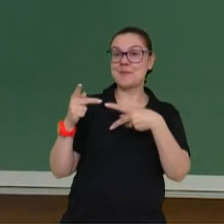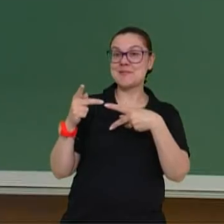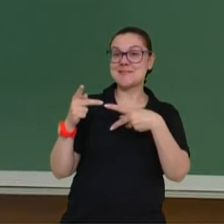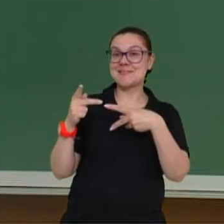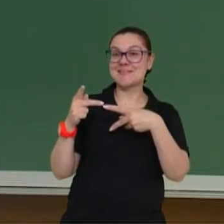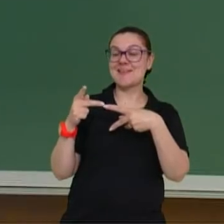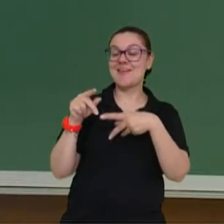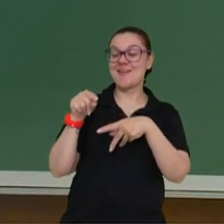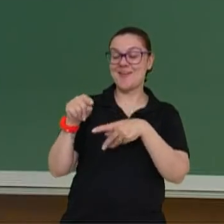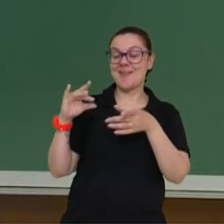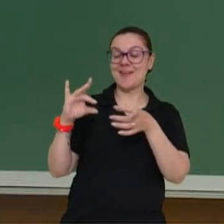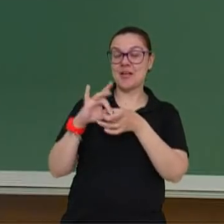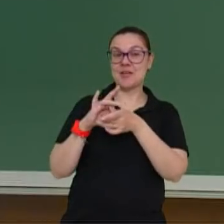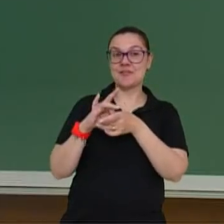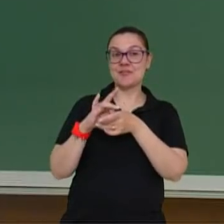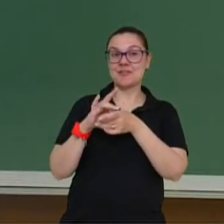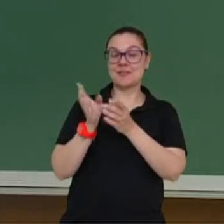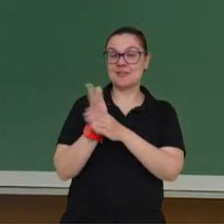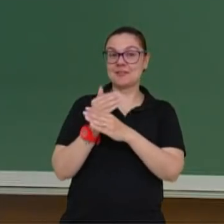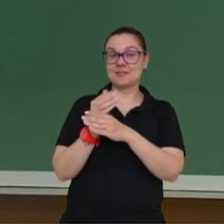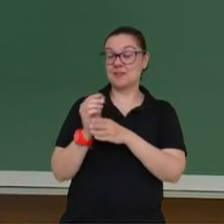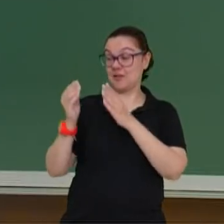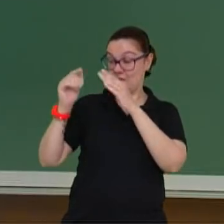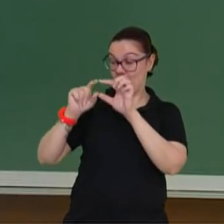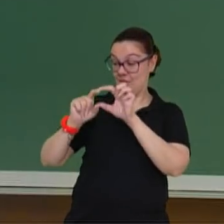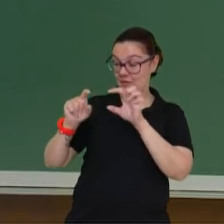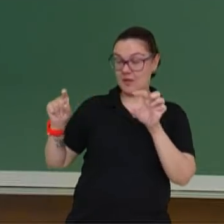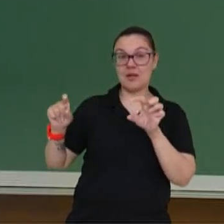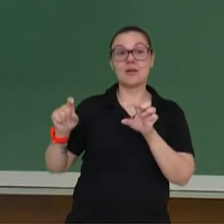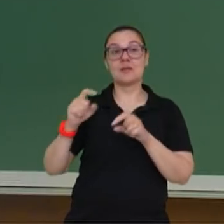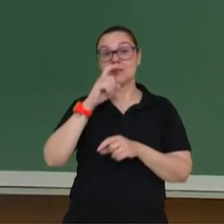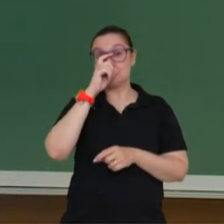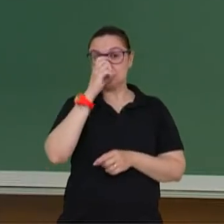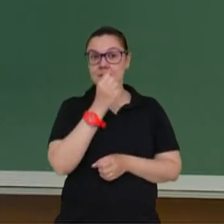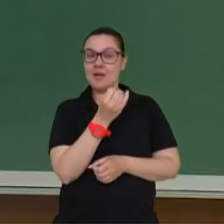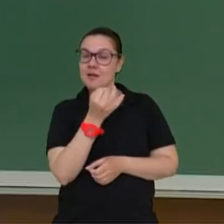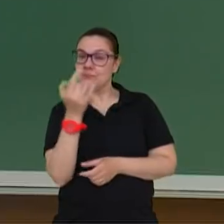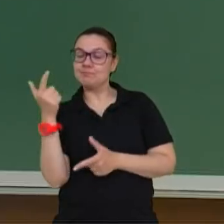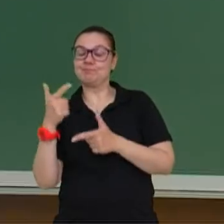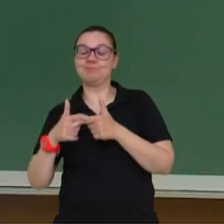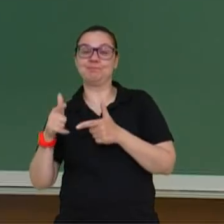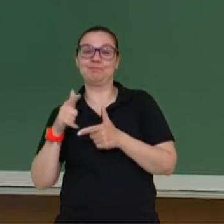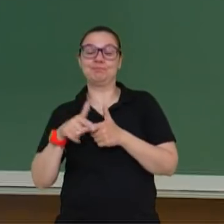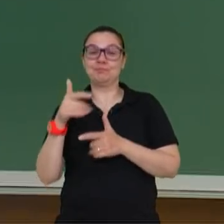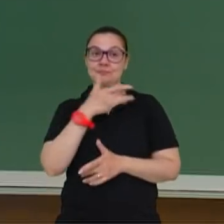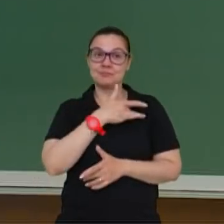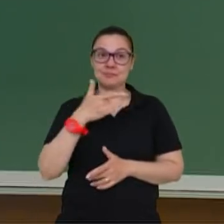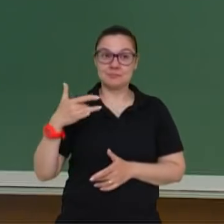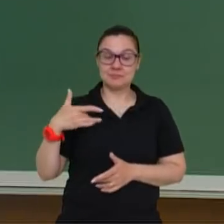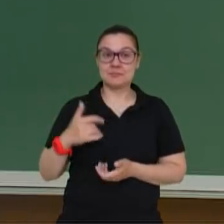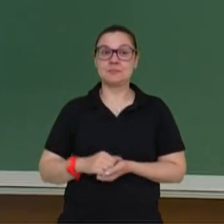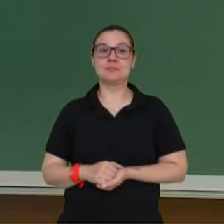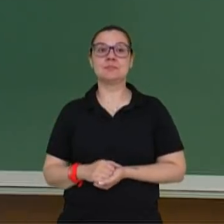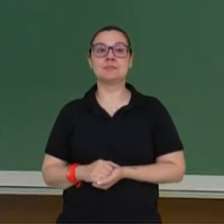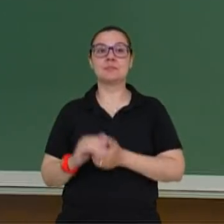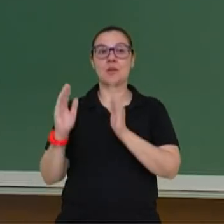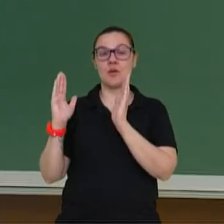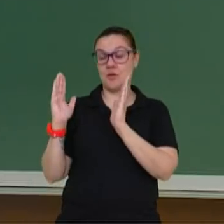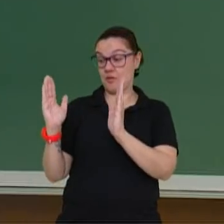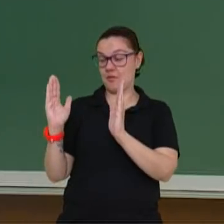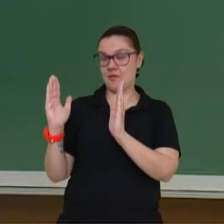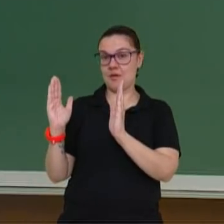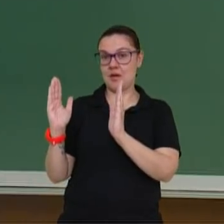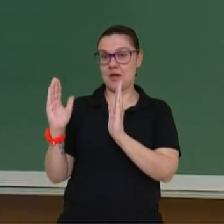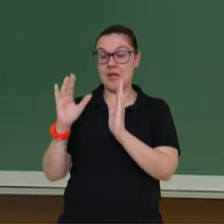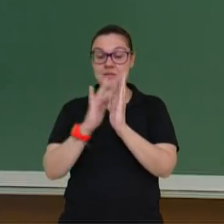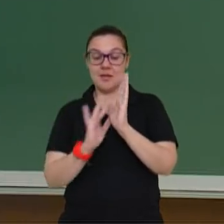turma, verbo transitivo indireto, as questões da saúde. Então, nós temos aqui